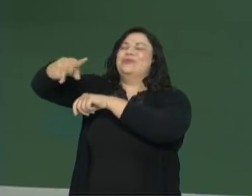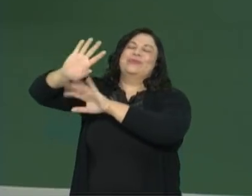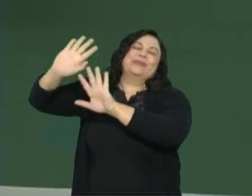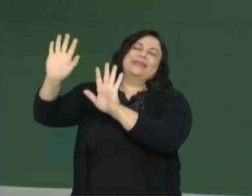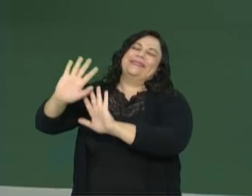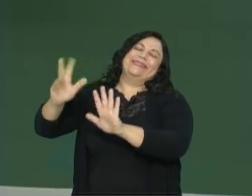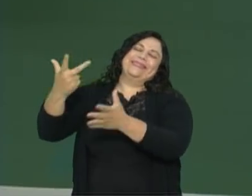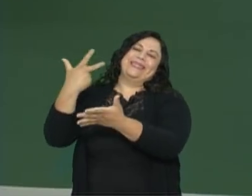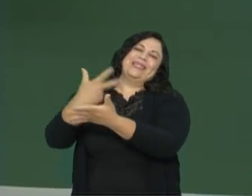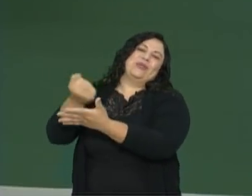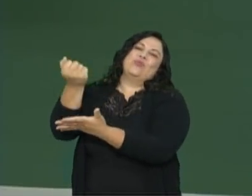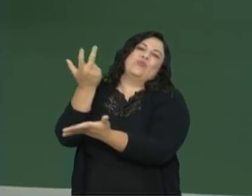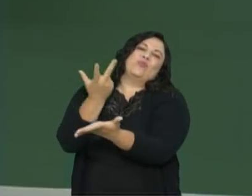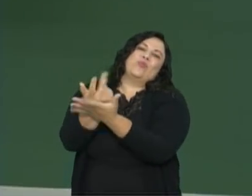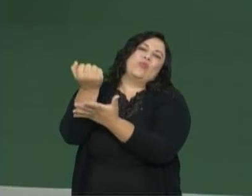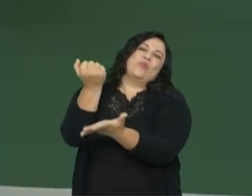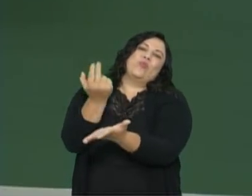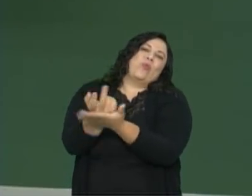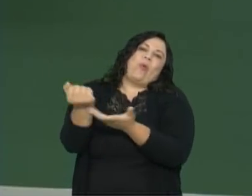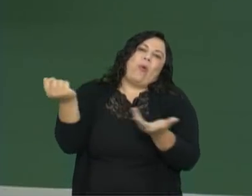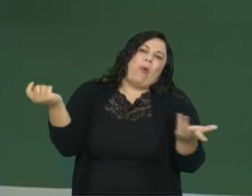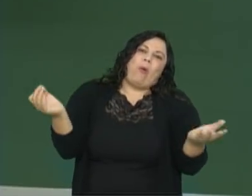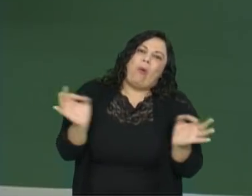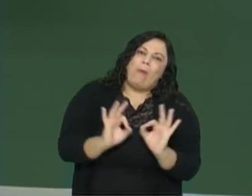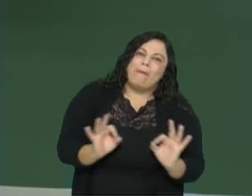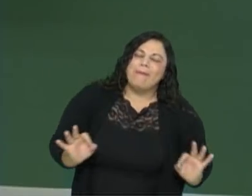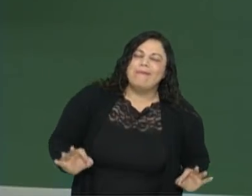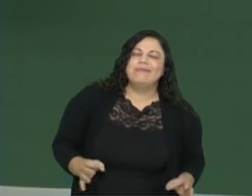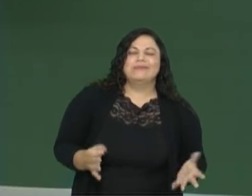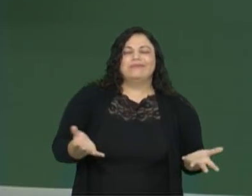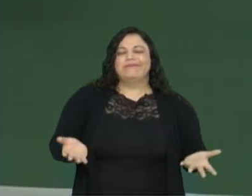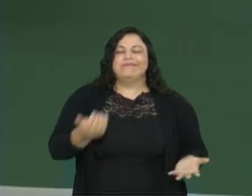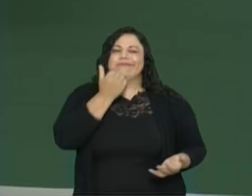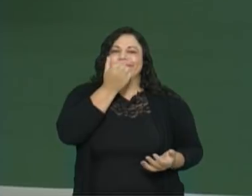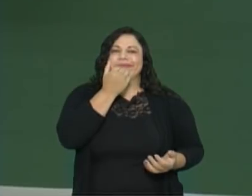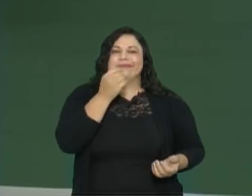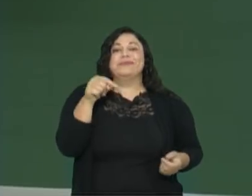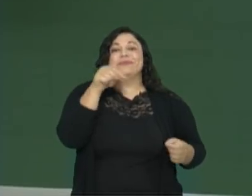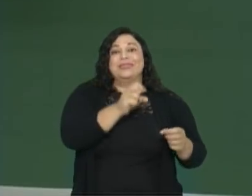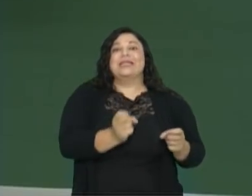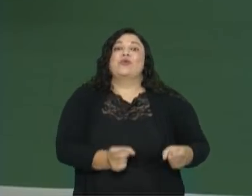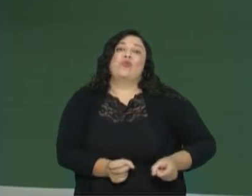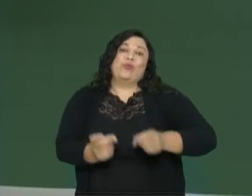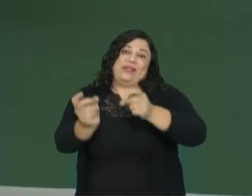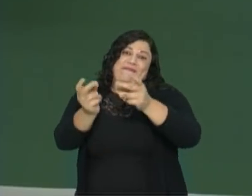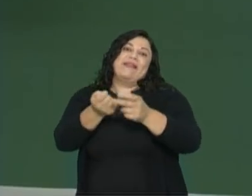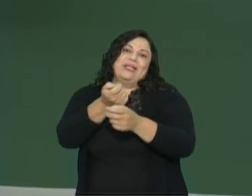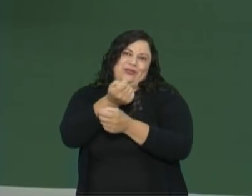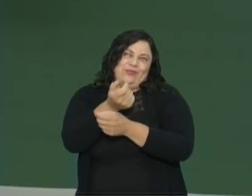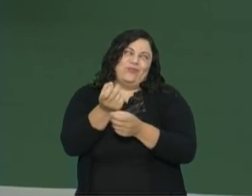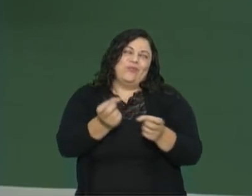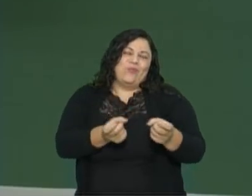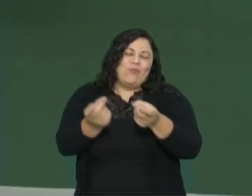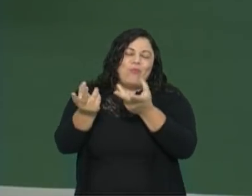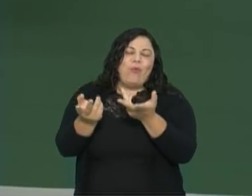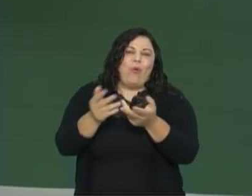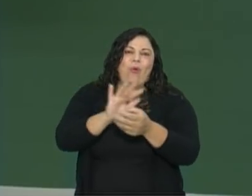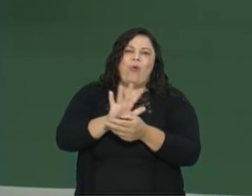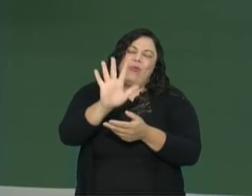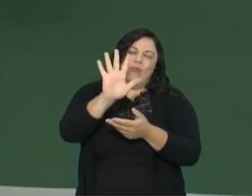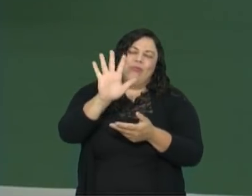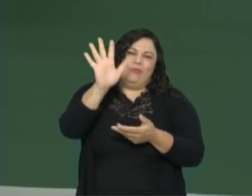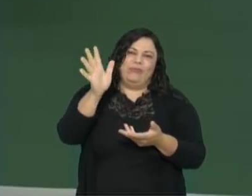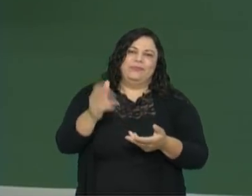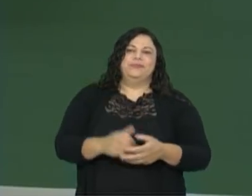mundo inteiro. Poxa, por que os canadenses não investem lá? Não vale a pena. Porque a mina brasileira é muito grande e dá conta do